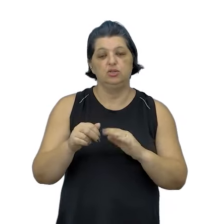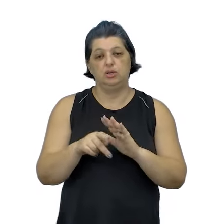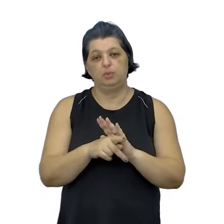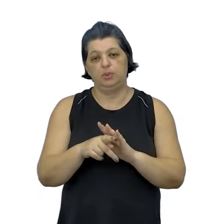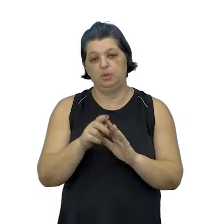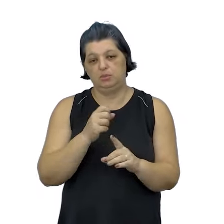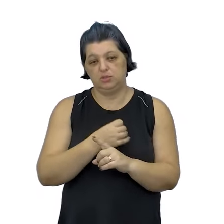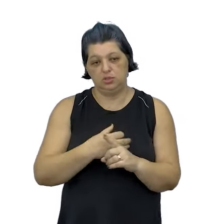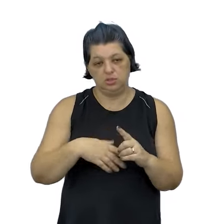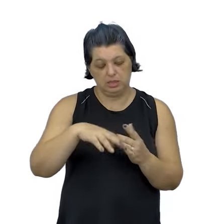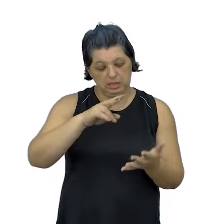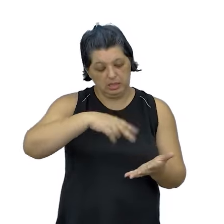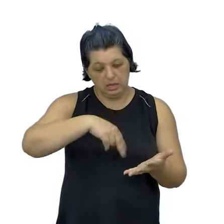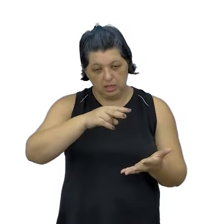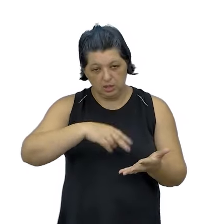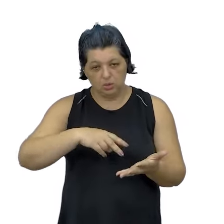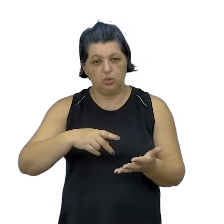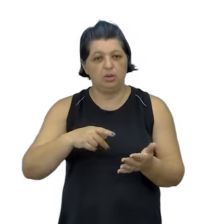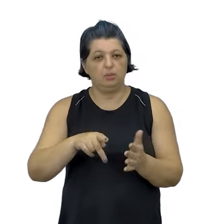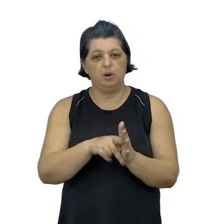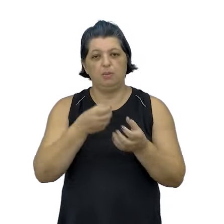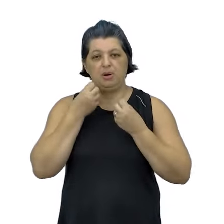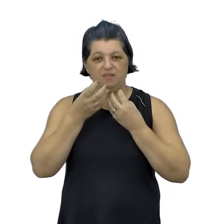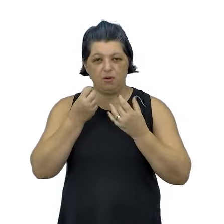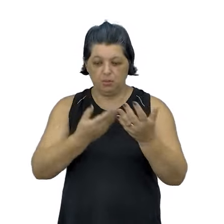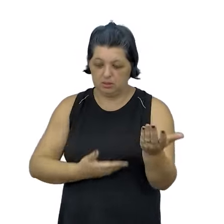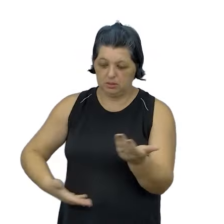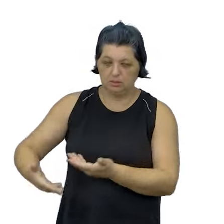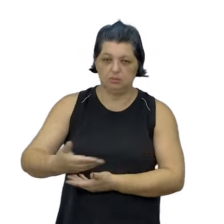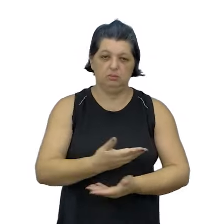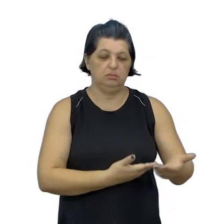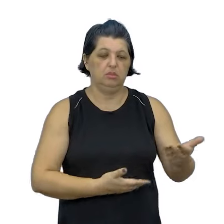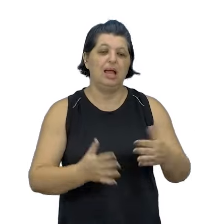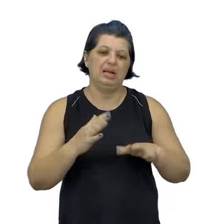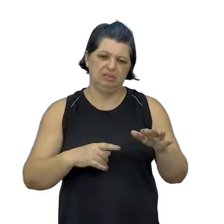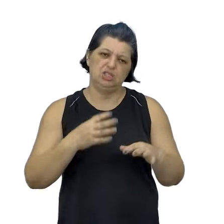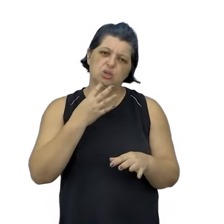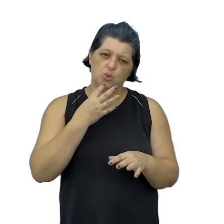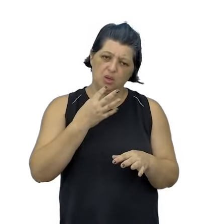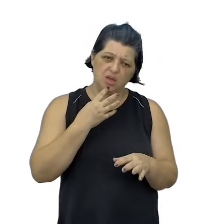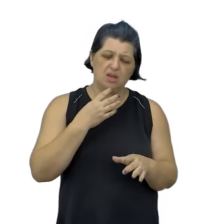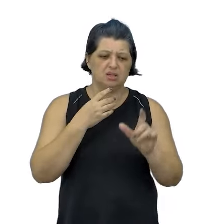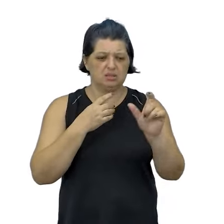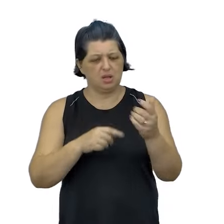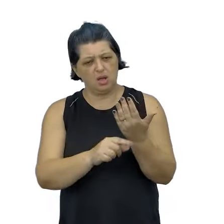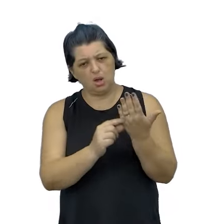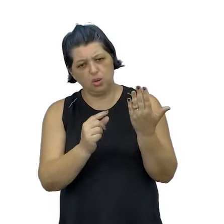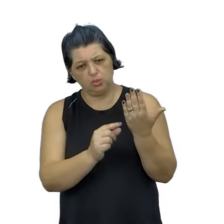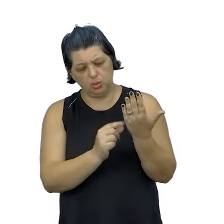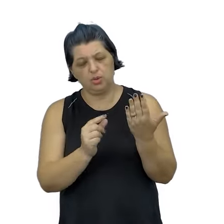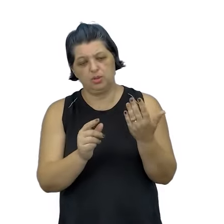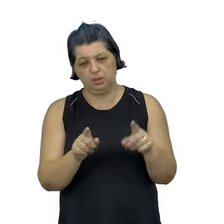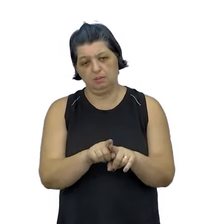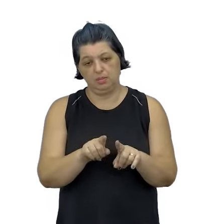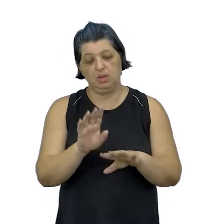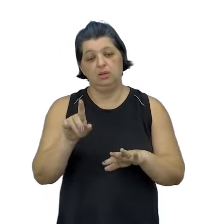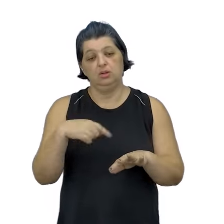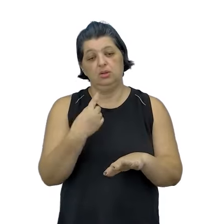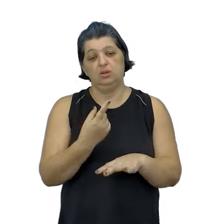vão circular as informações, porque eles também não são vazios, talvez eles conheçam até sobre aquele autor, e aí a gente tem que pensar